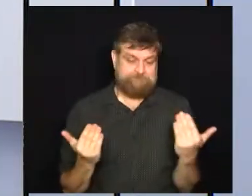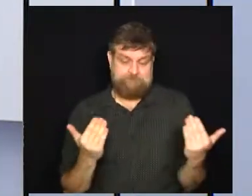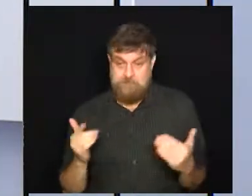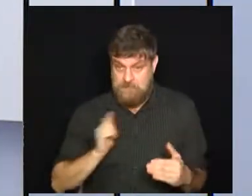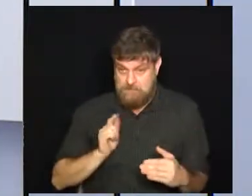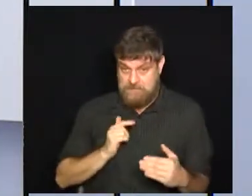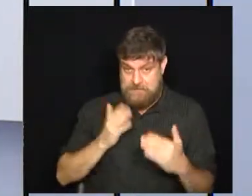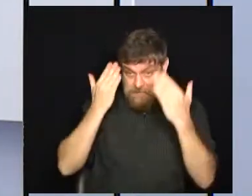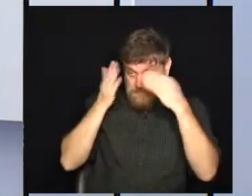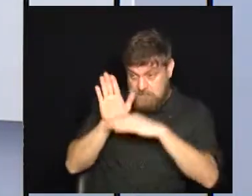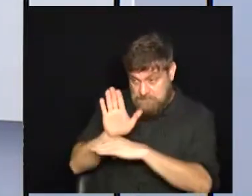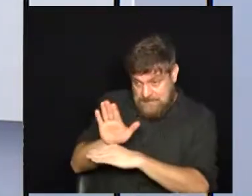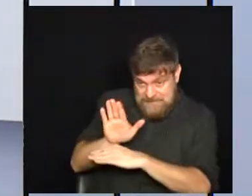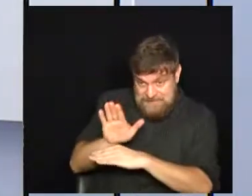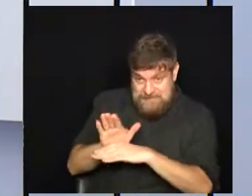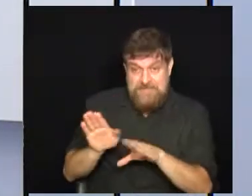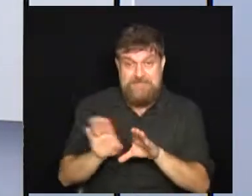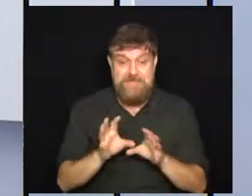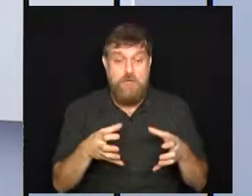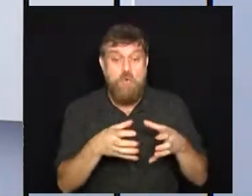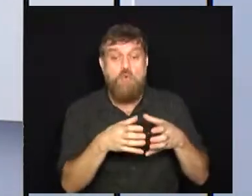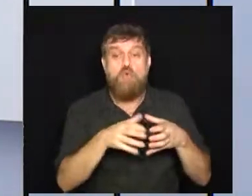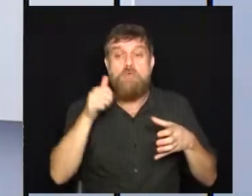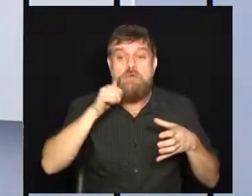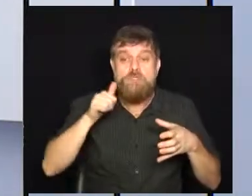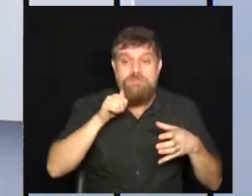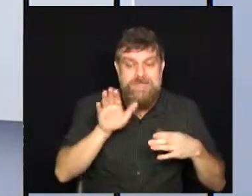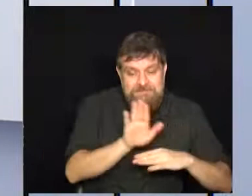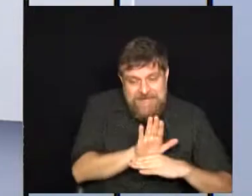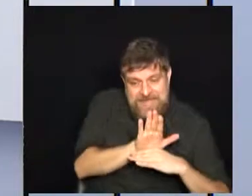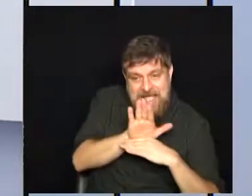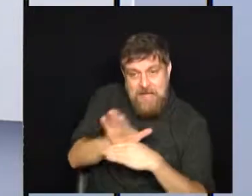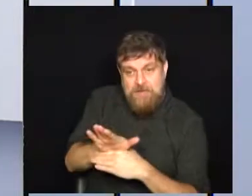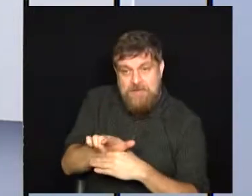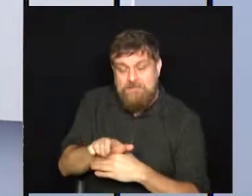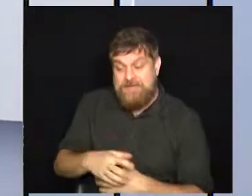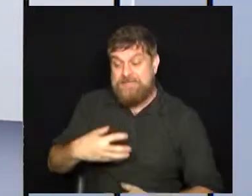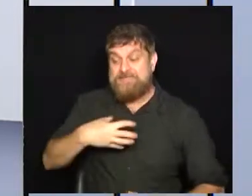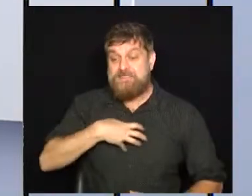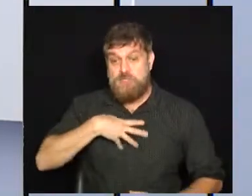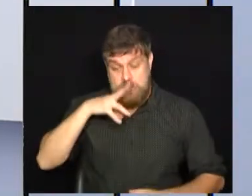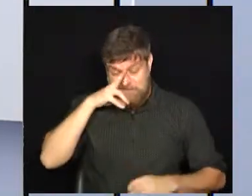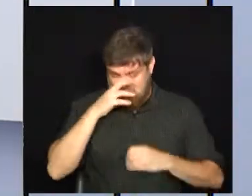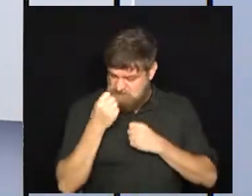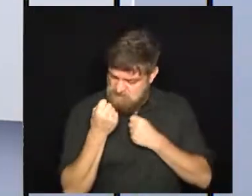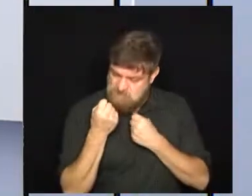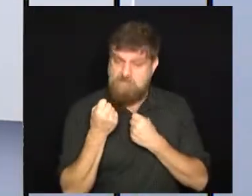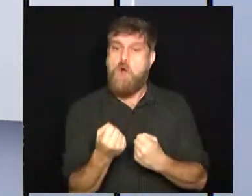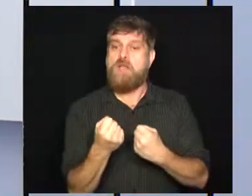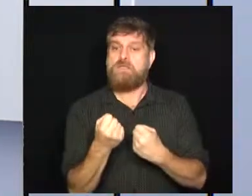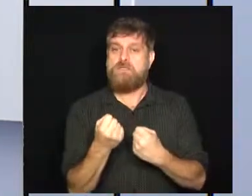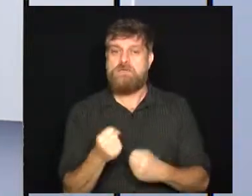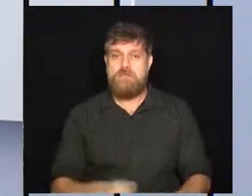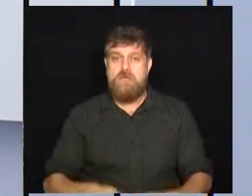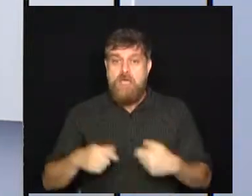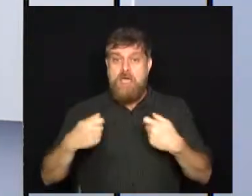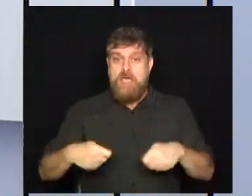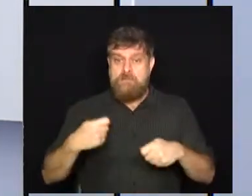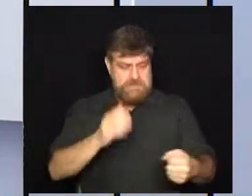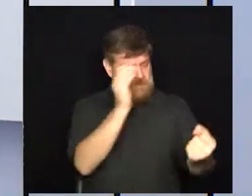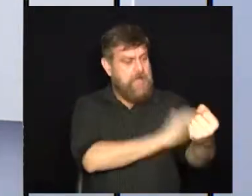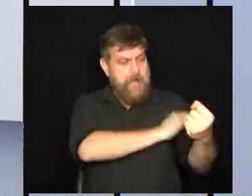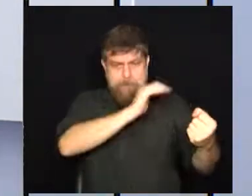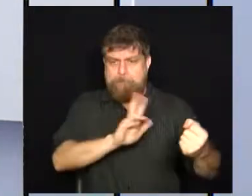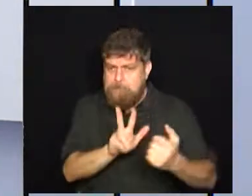assistência psicológica, tem um grupo de mulheres, para ela estar fortalecida, né? Ela precisa estar